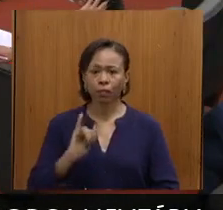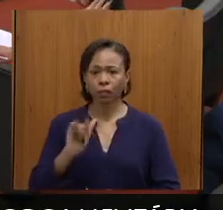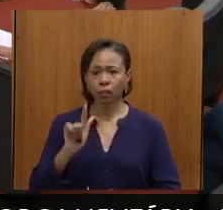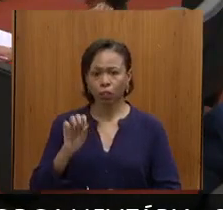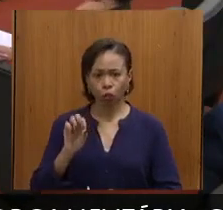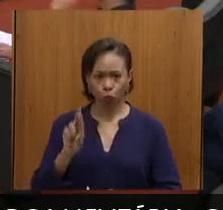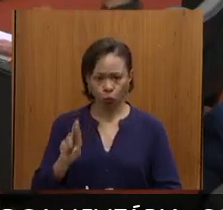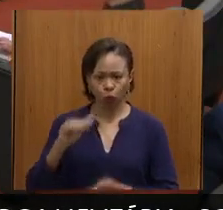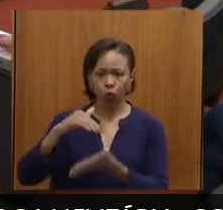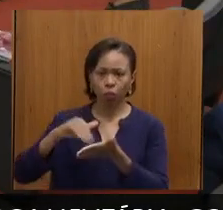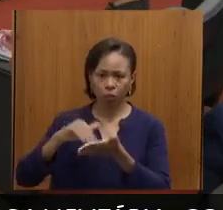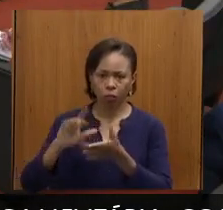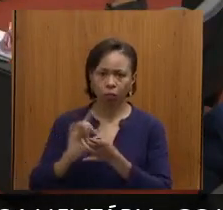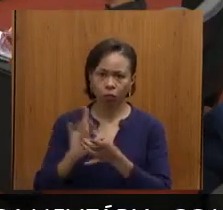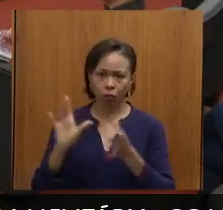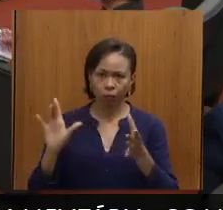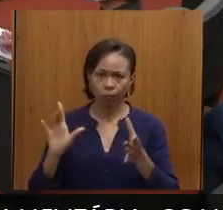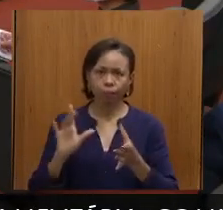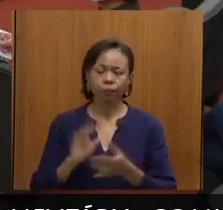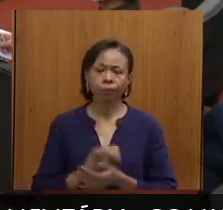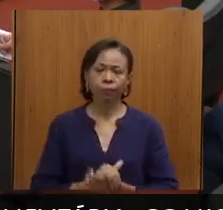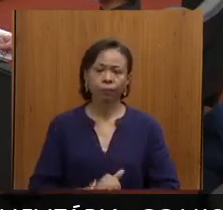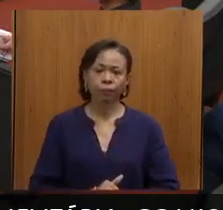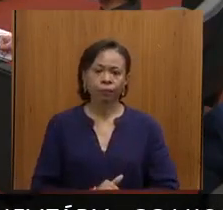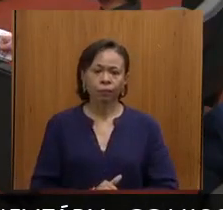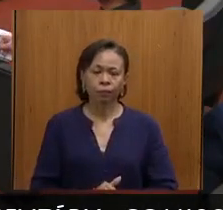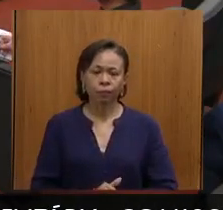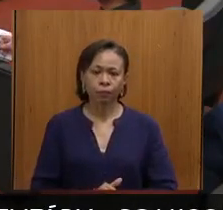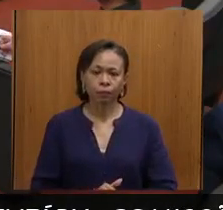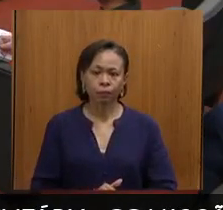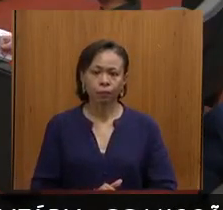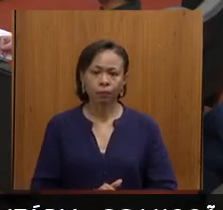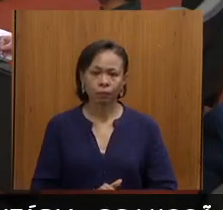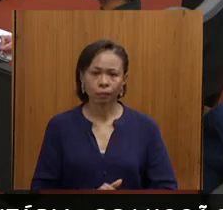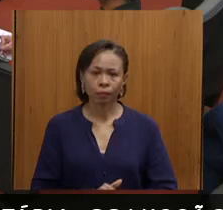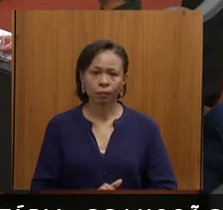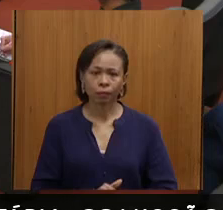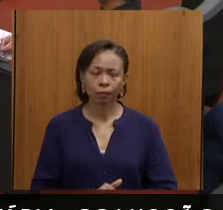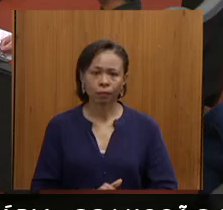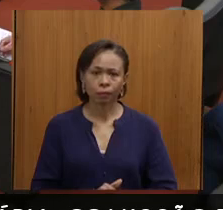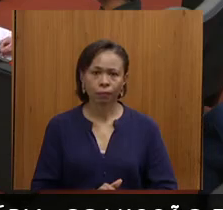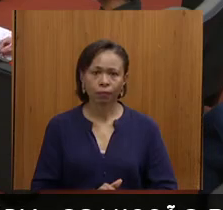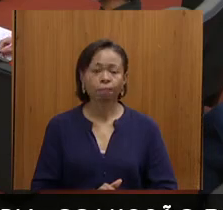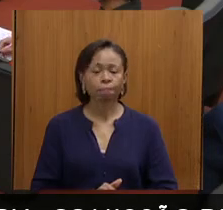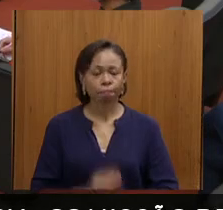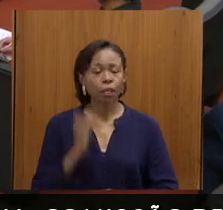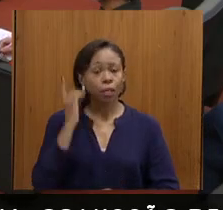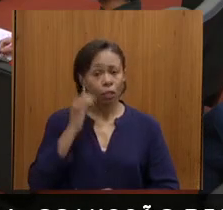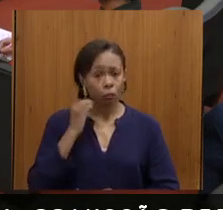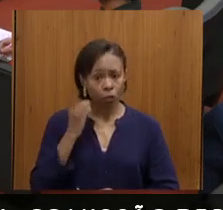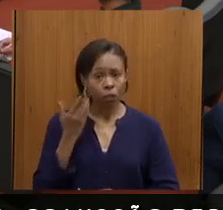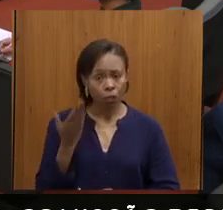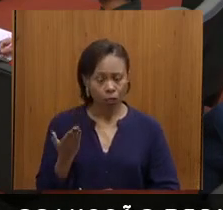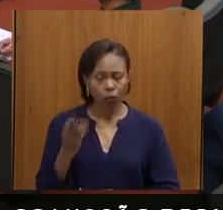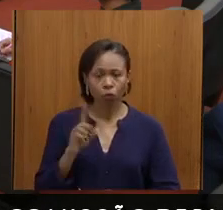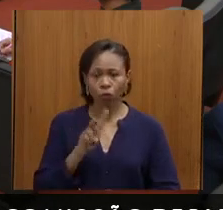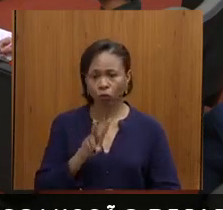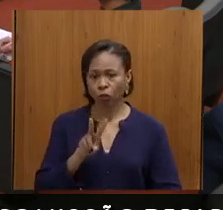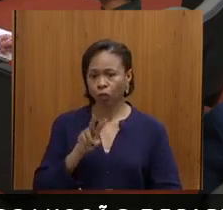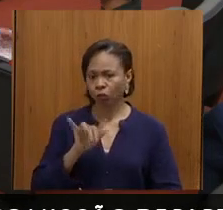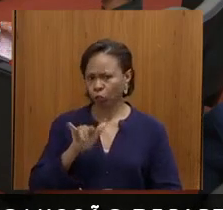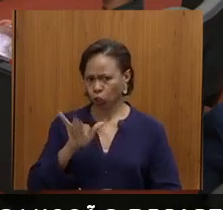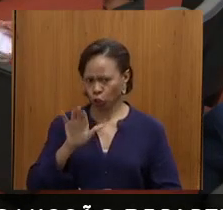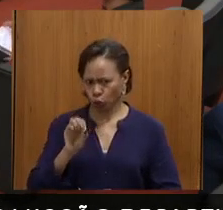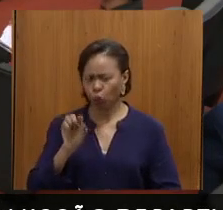para as suas considerações. Bom, excelentíssimo deputado Virgílio Guimarães, a sua